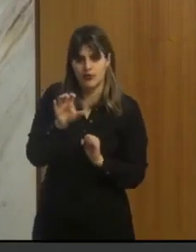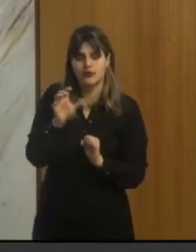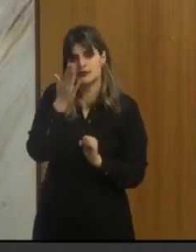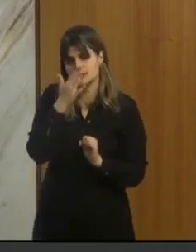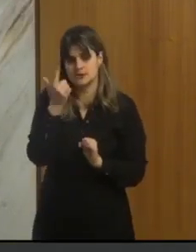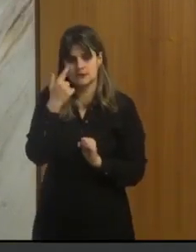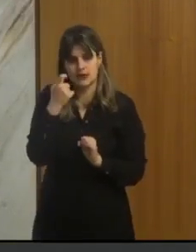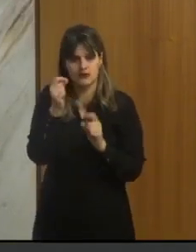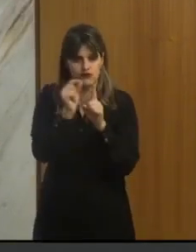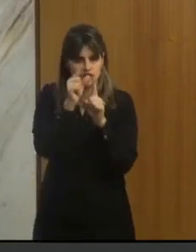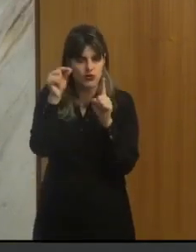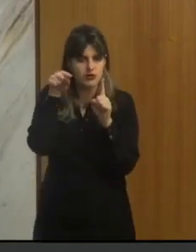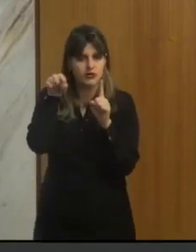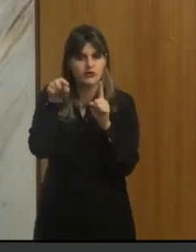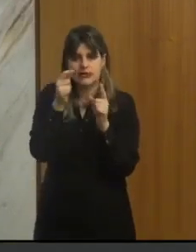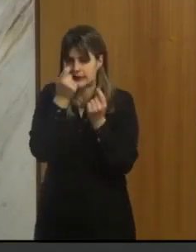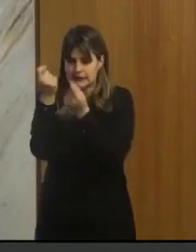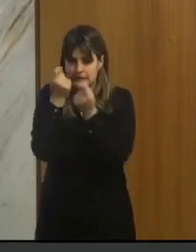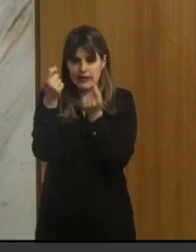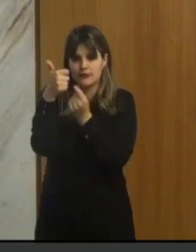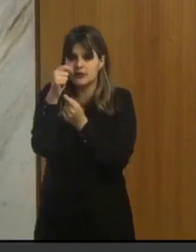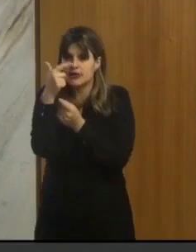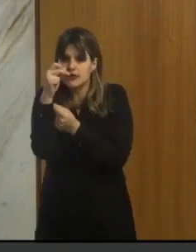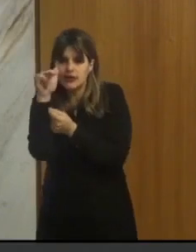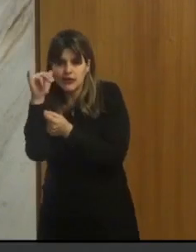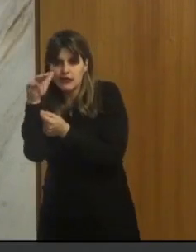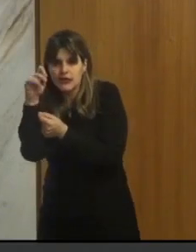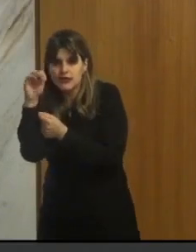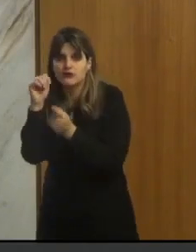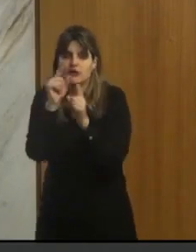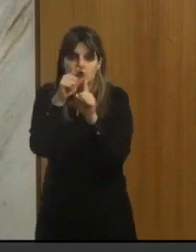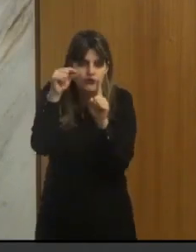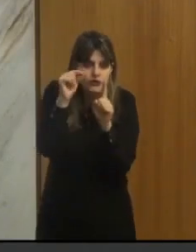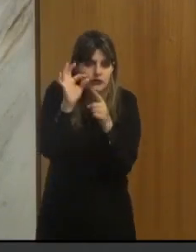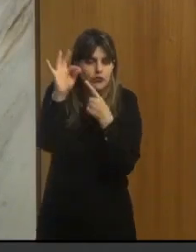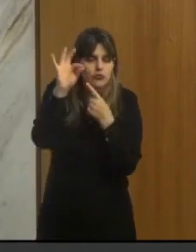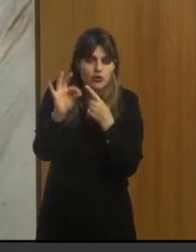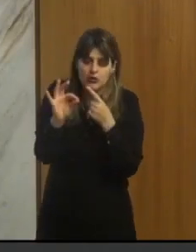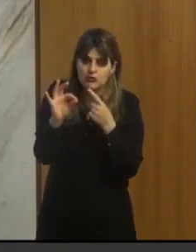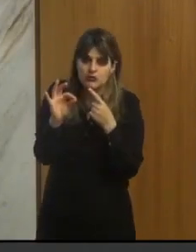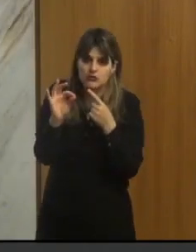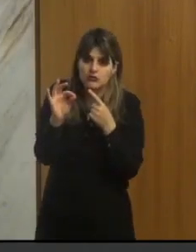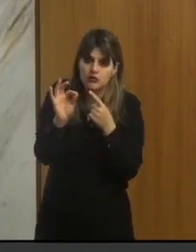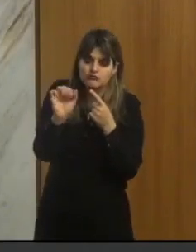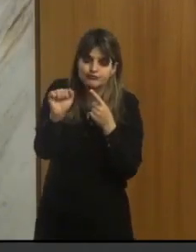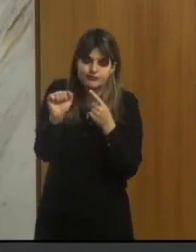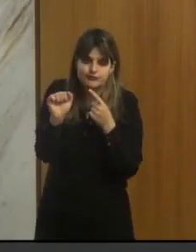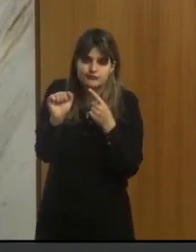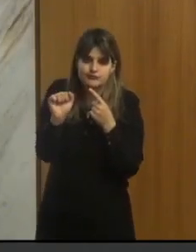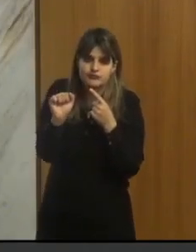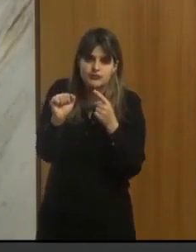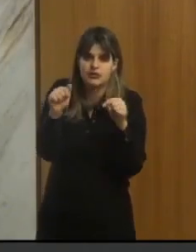folhas são semelhantes às batalhinas e as folhas são aquele pormenor próprio daquilo que